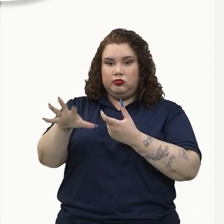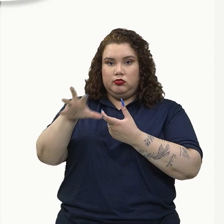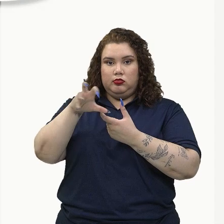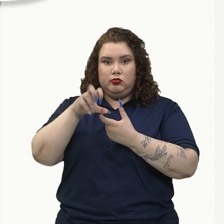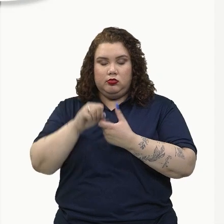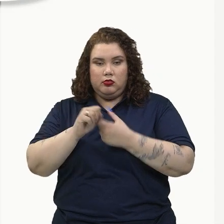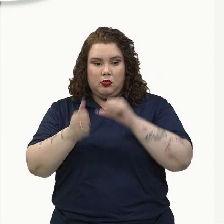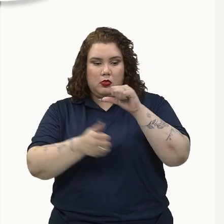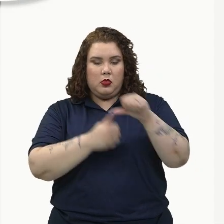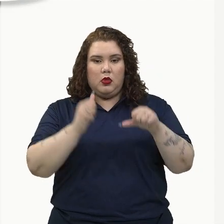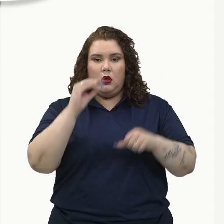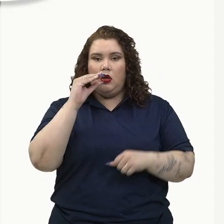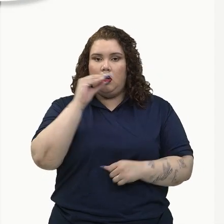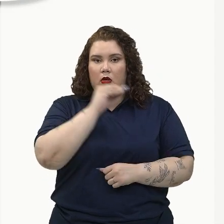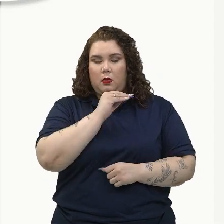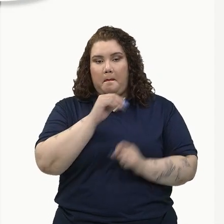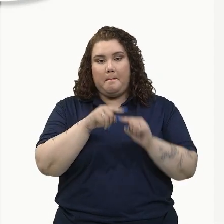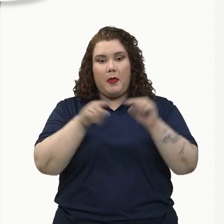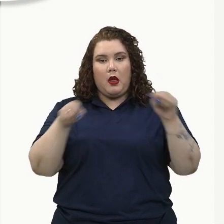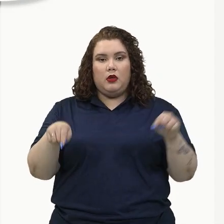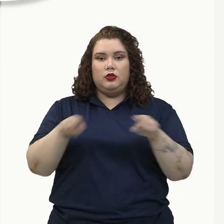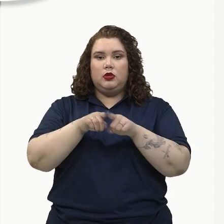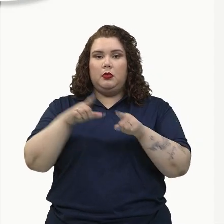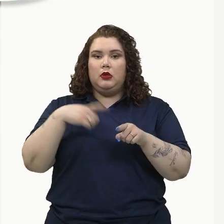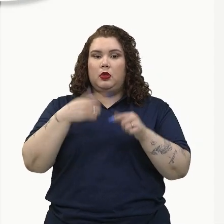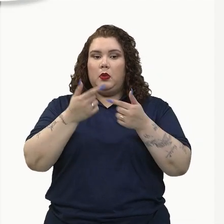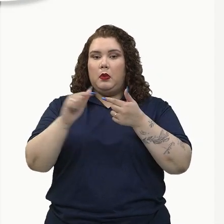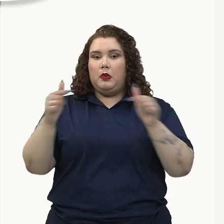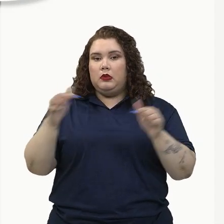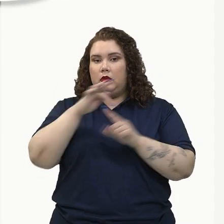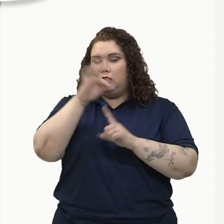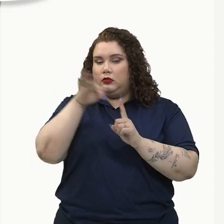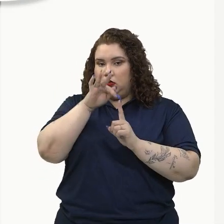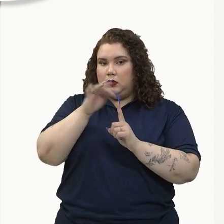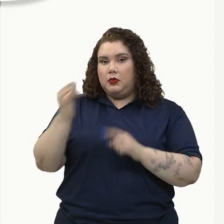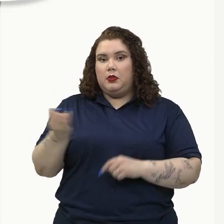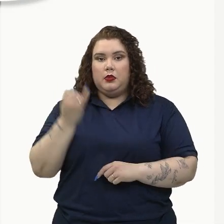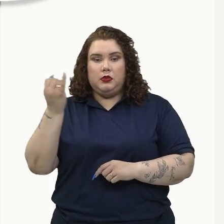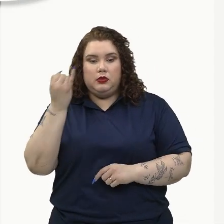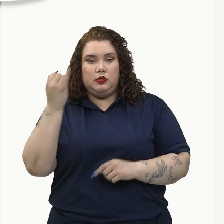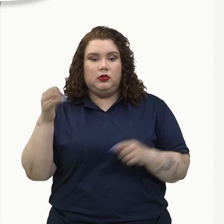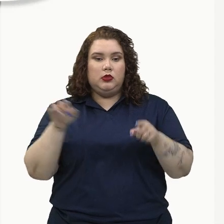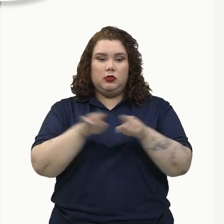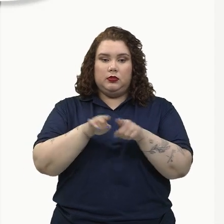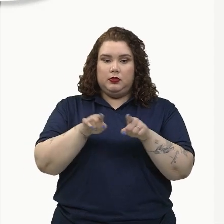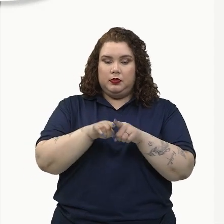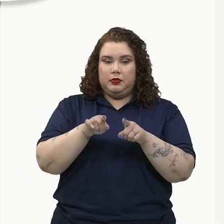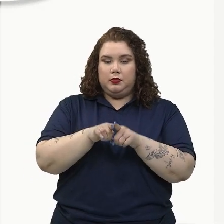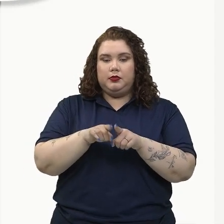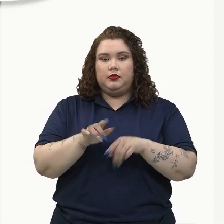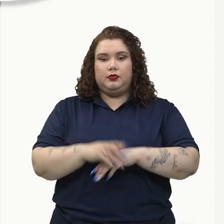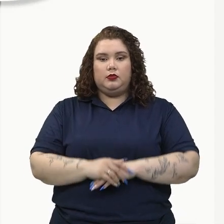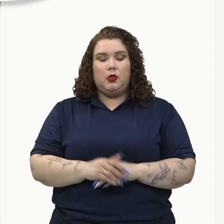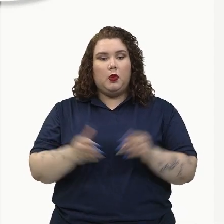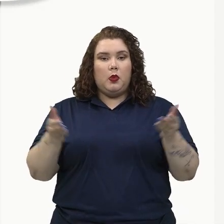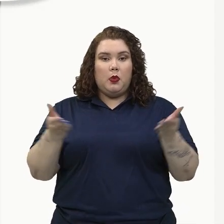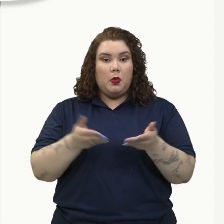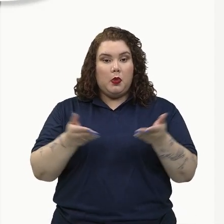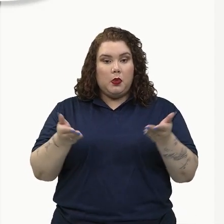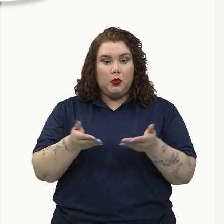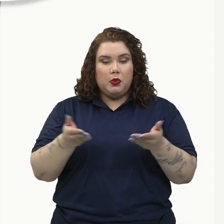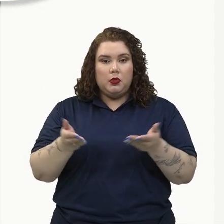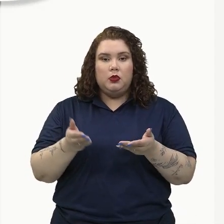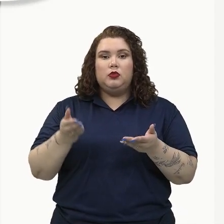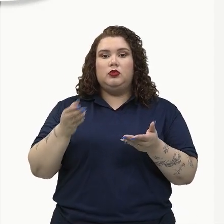exclusivamente em calor. Mas ele também tem outras funções importantes no circuito elétrico. Tanto que, hoje em dia,